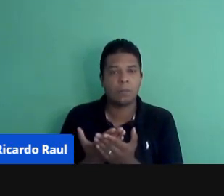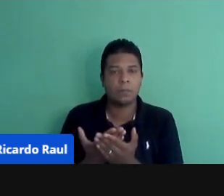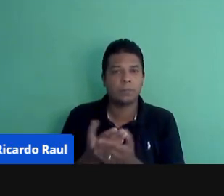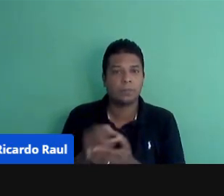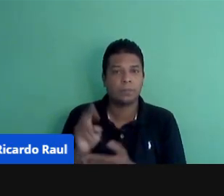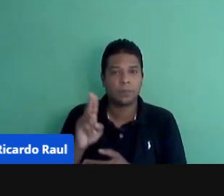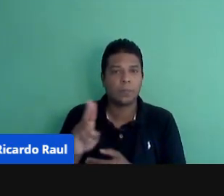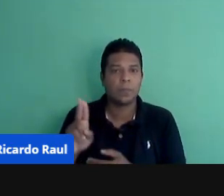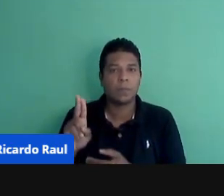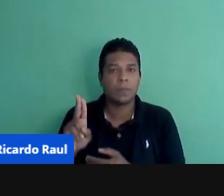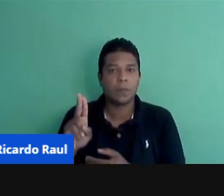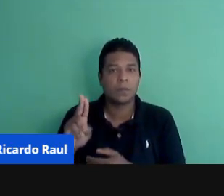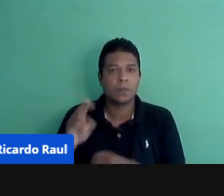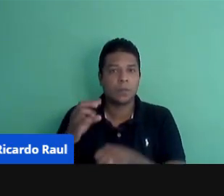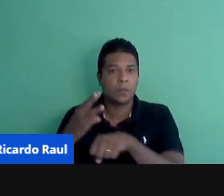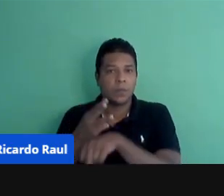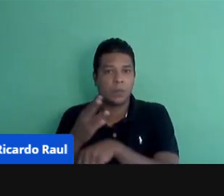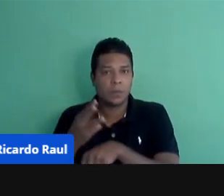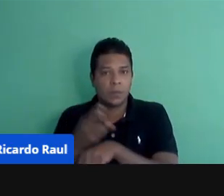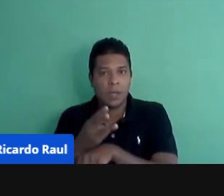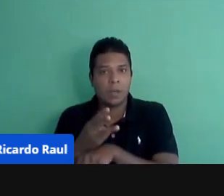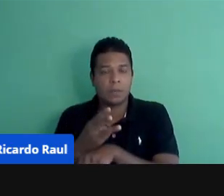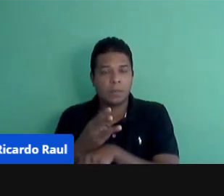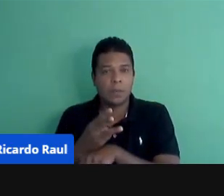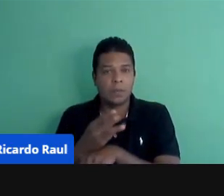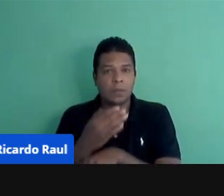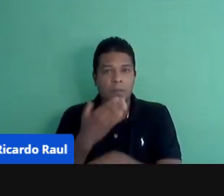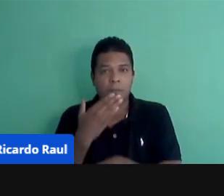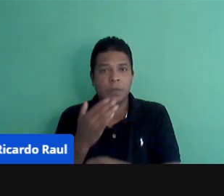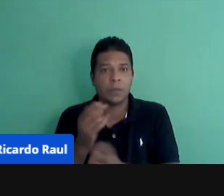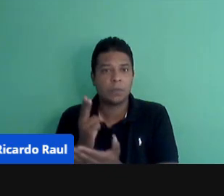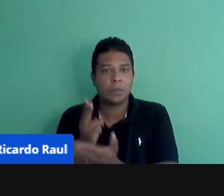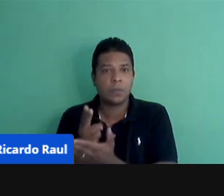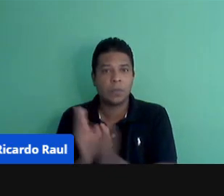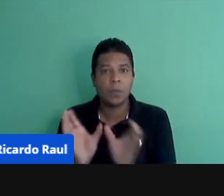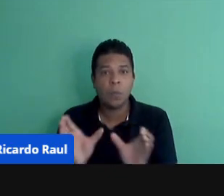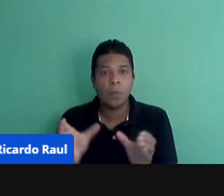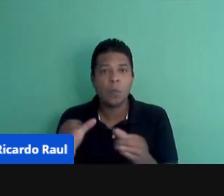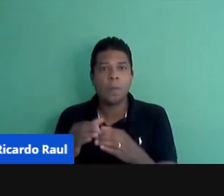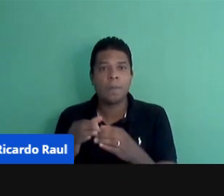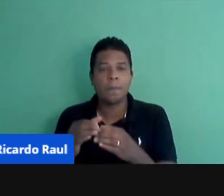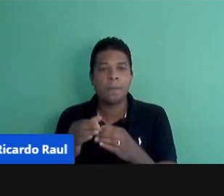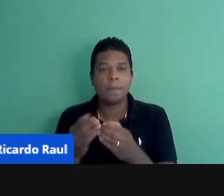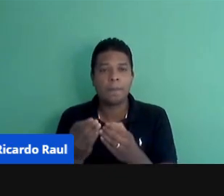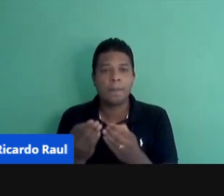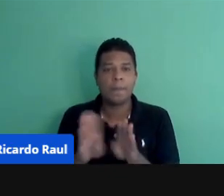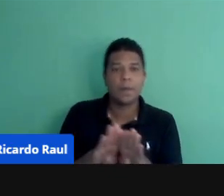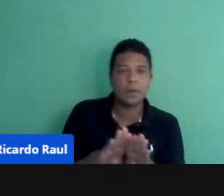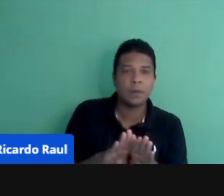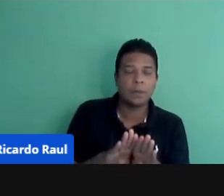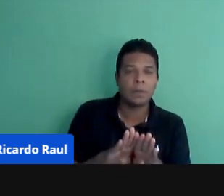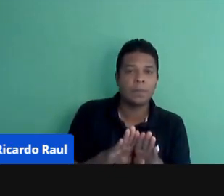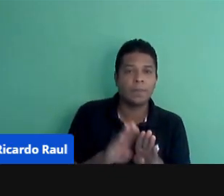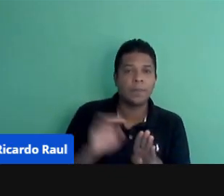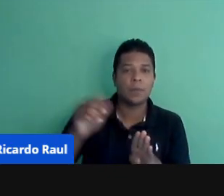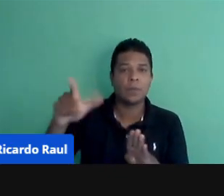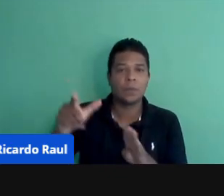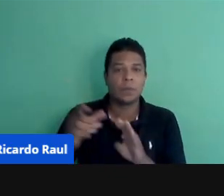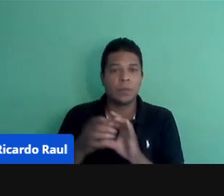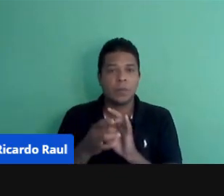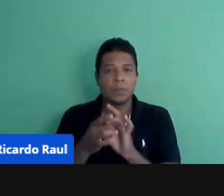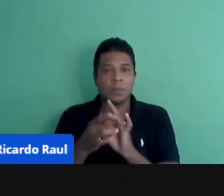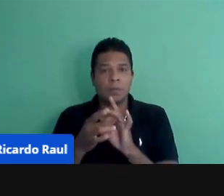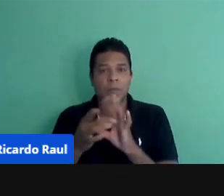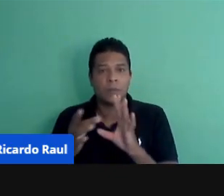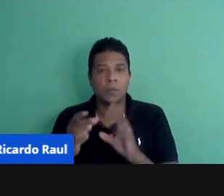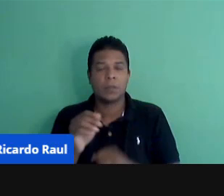plataforma do WhatsApp, eu tenho optado por manter o grupo fechado. Eu vejo assim que outros professores têm a liberdade, muitas vezes, de